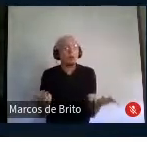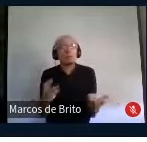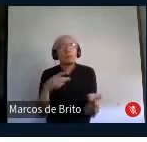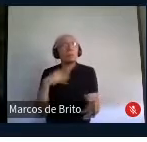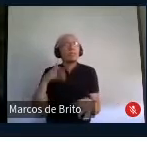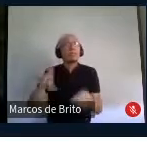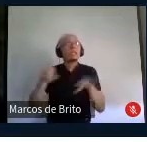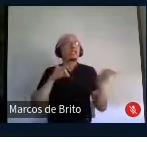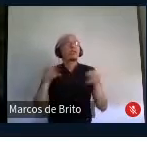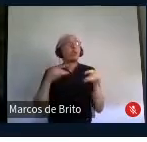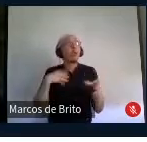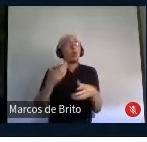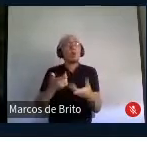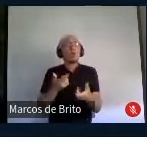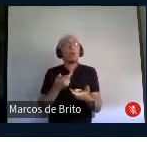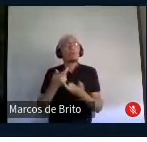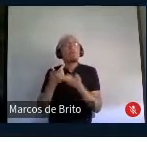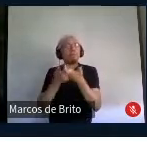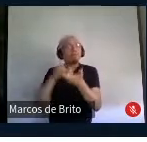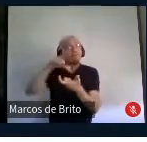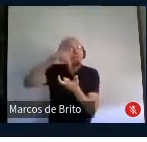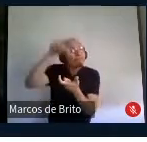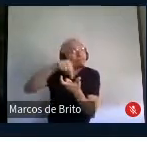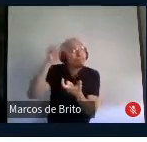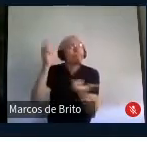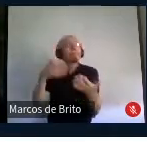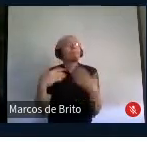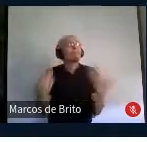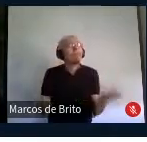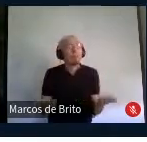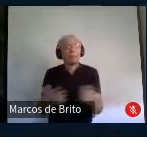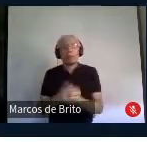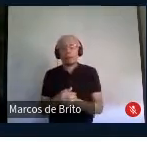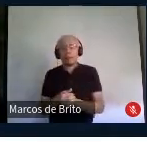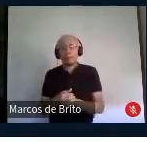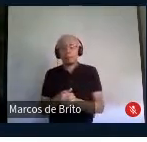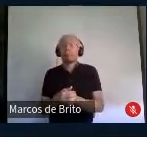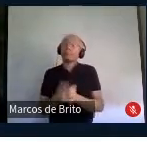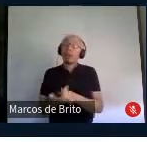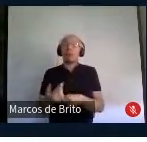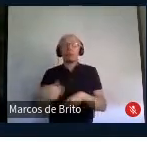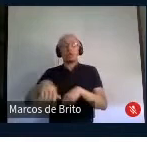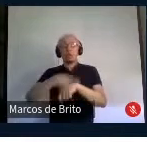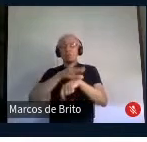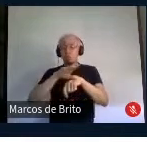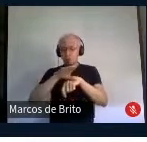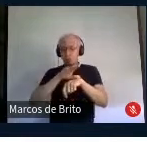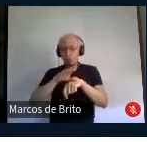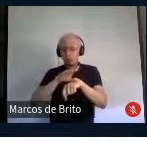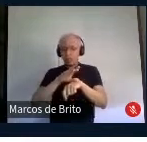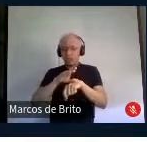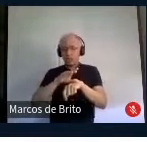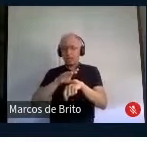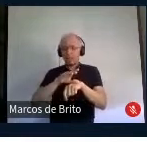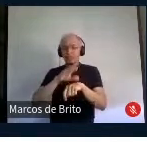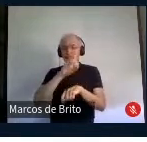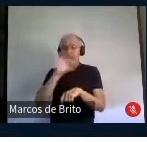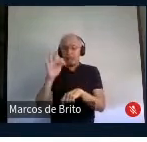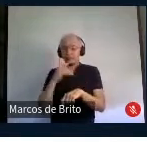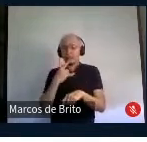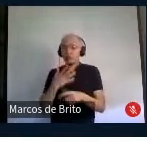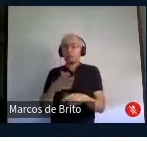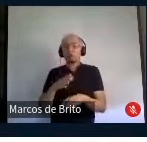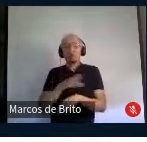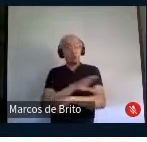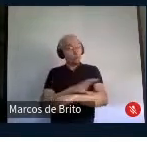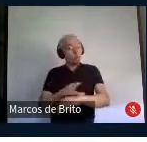escolhas. Em relação aos resultados dos cursos do CAISDE foi muito parecido, só que os títulos,